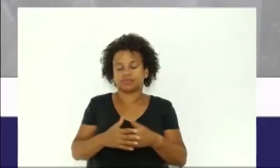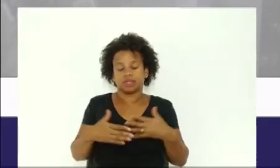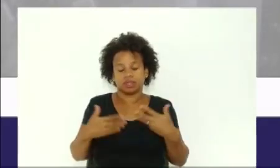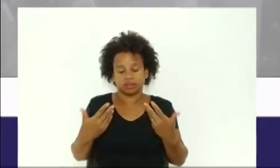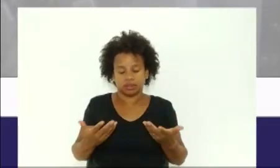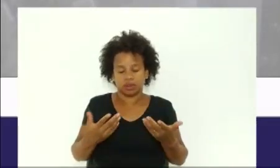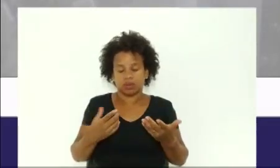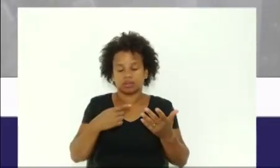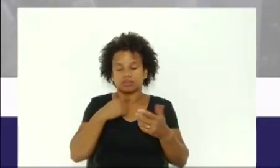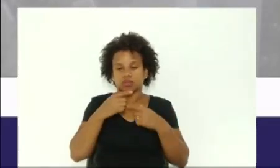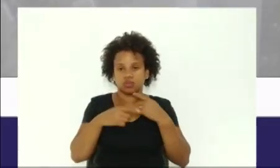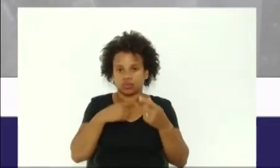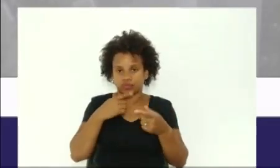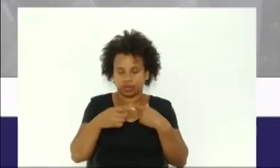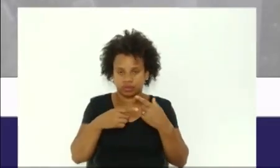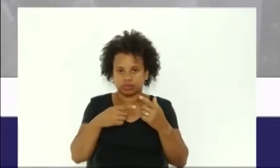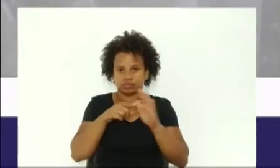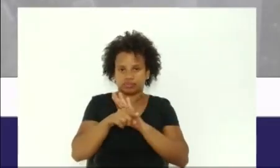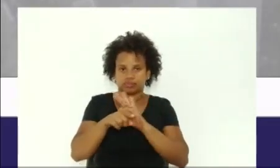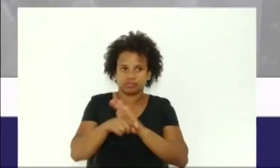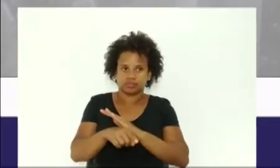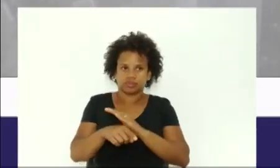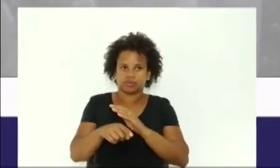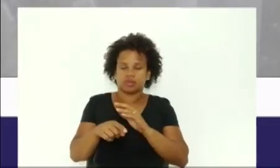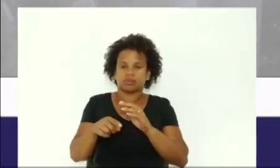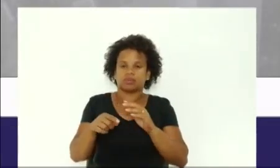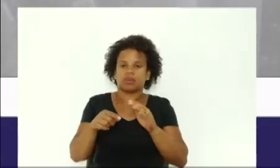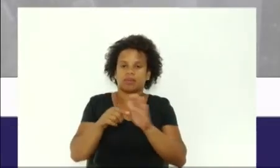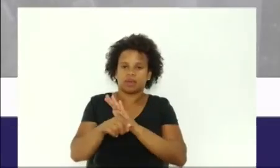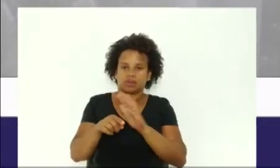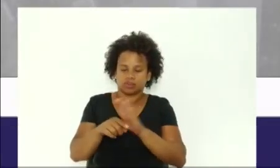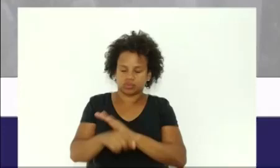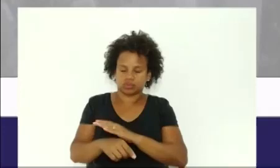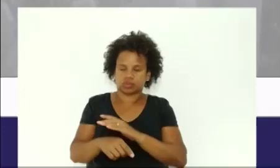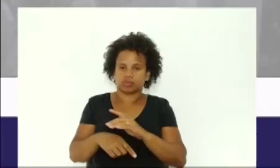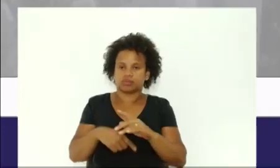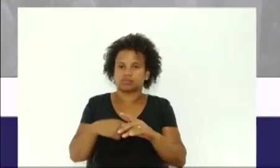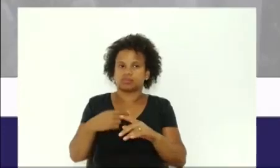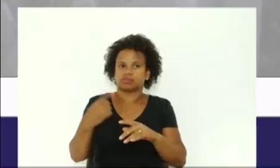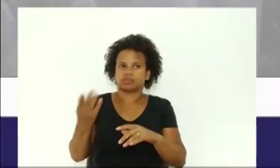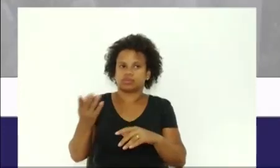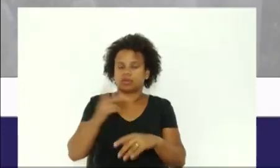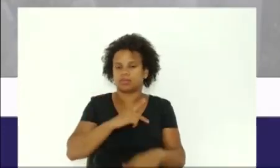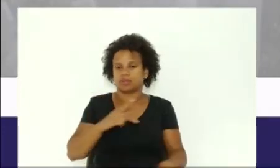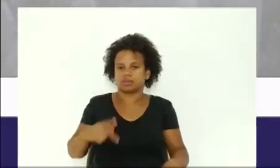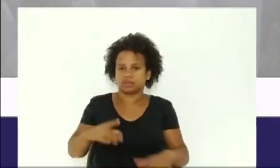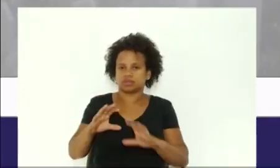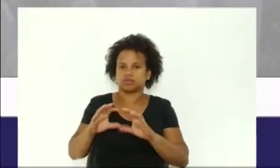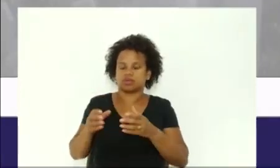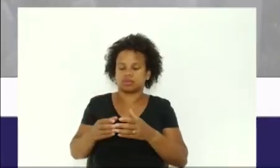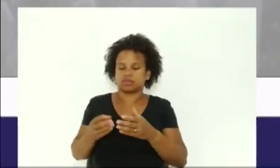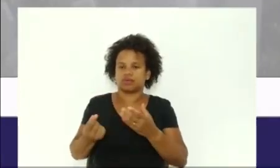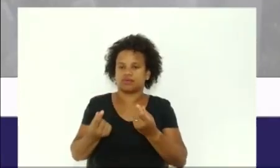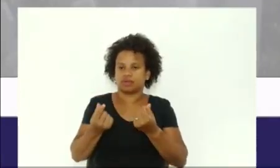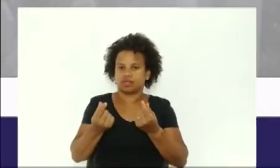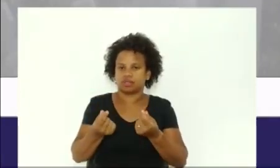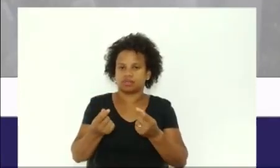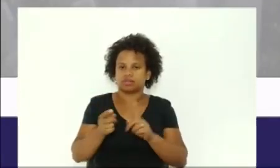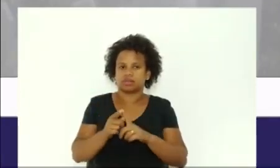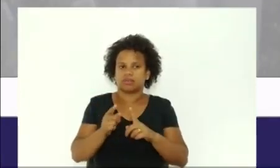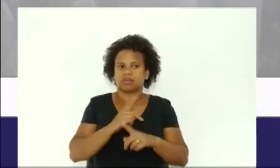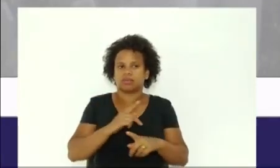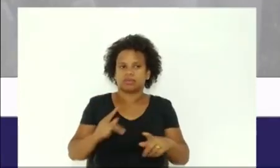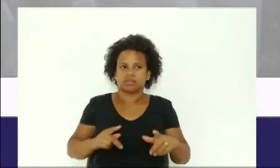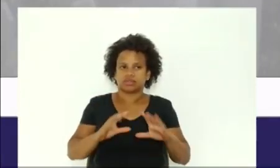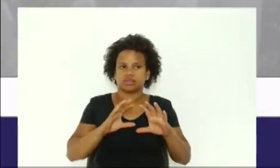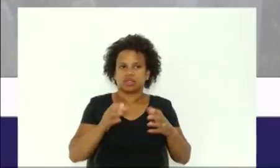minhas dúvidas. Então, quando eu faço o questionamento para o presidente da Comissão de Finanças, para o presidente da Câmara, e